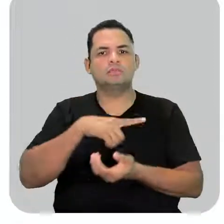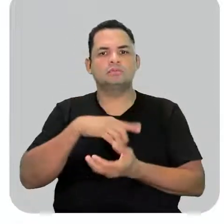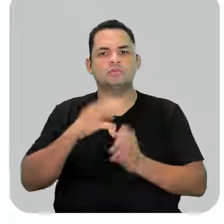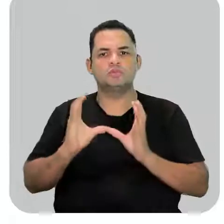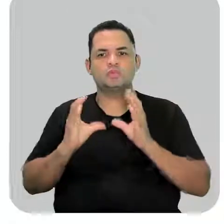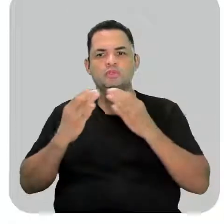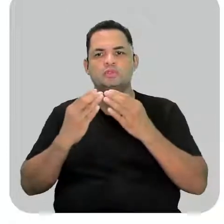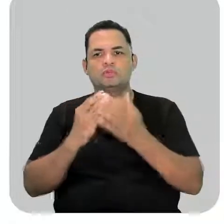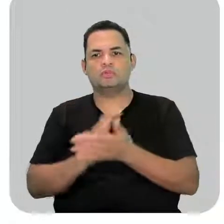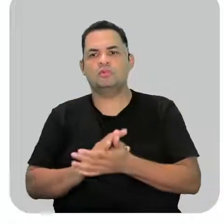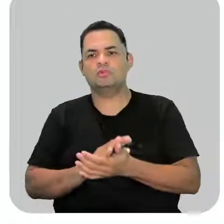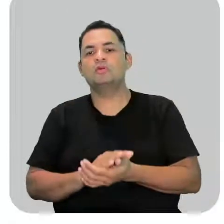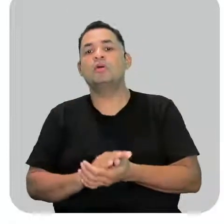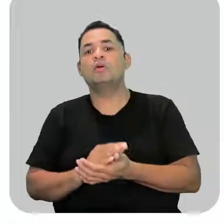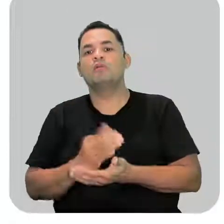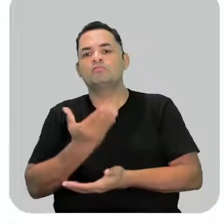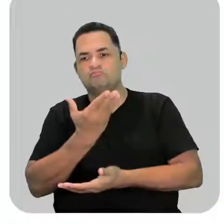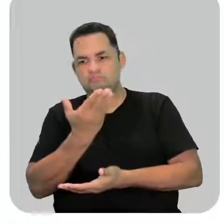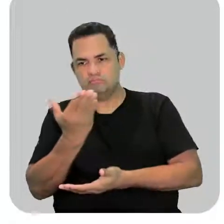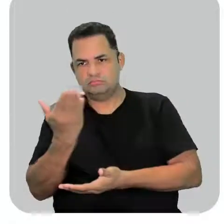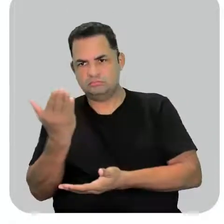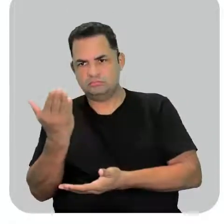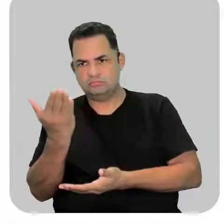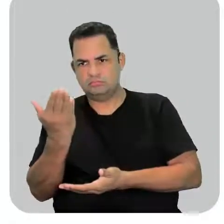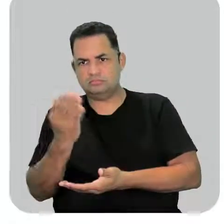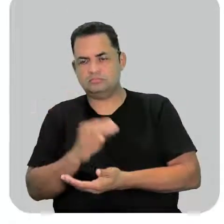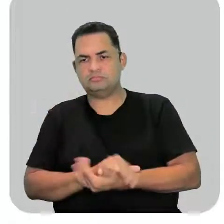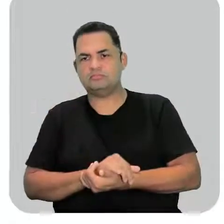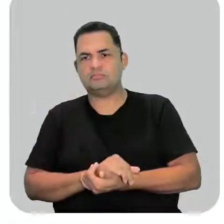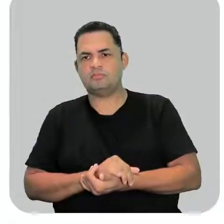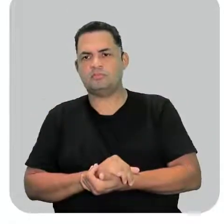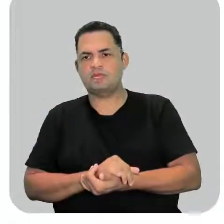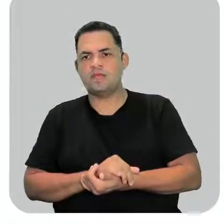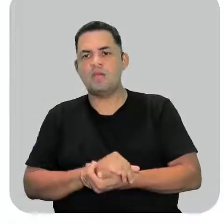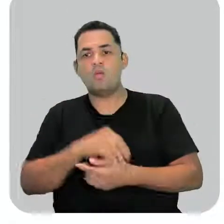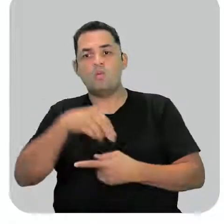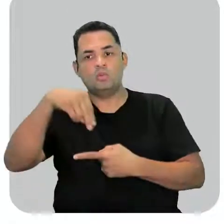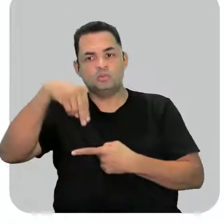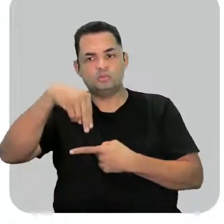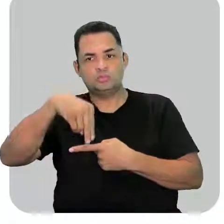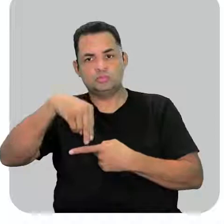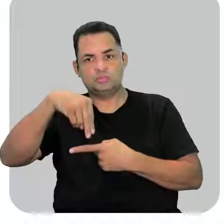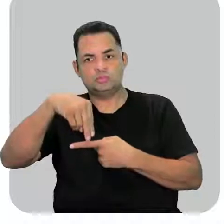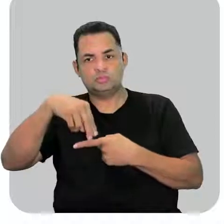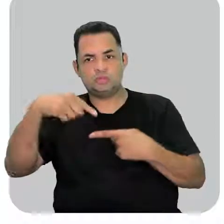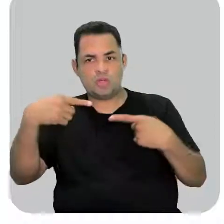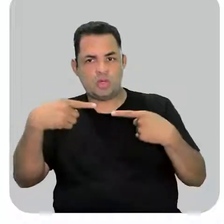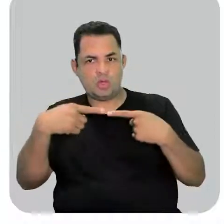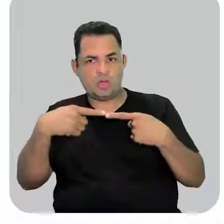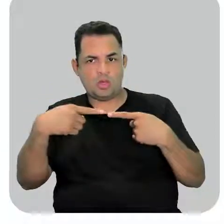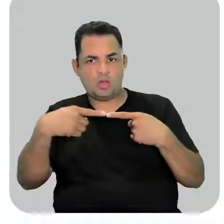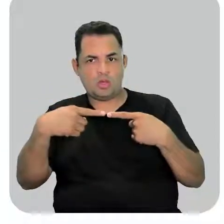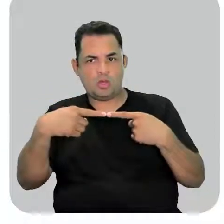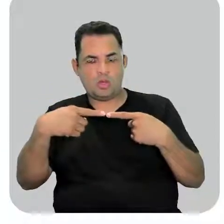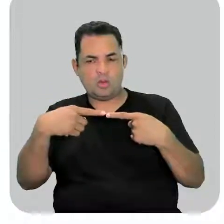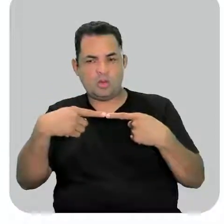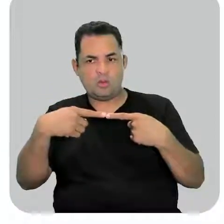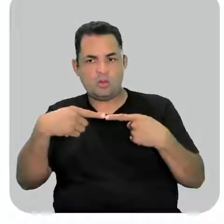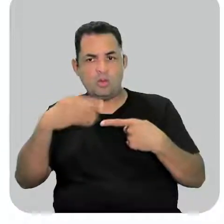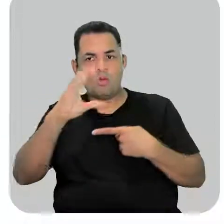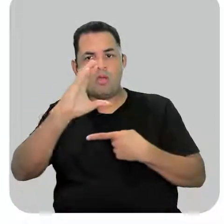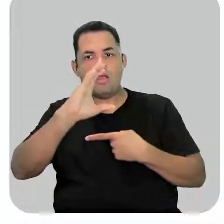possuem o grupo nitrila, que é o nitrogênio ligado aqui, com